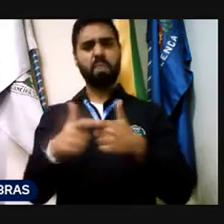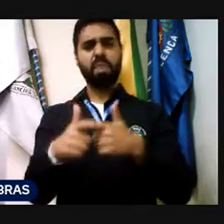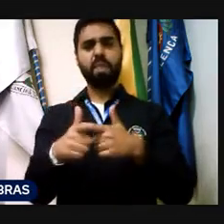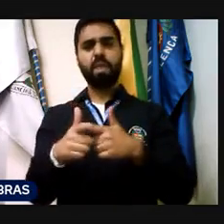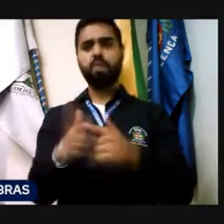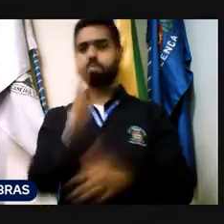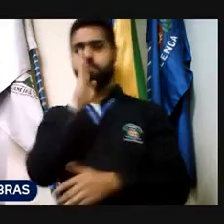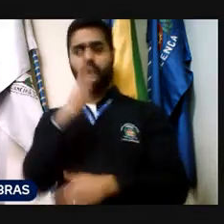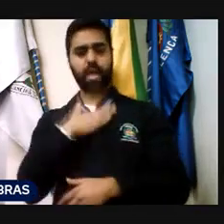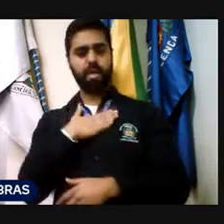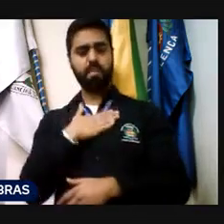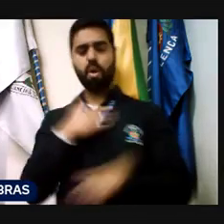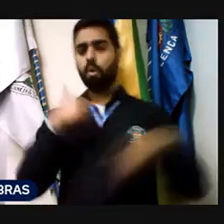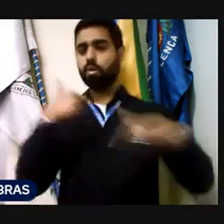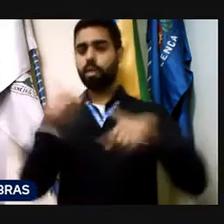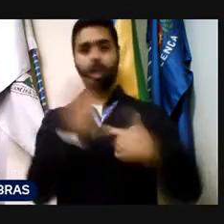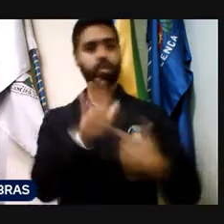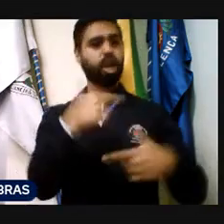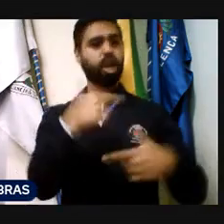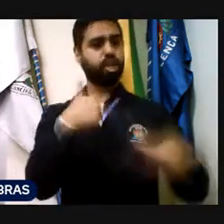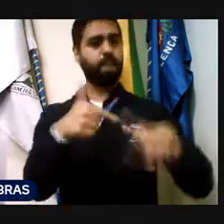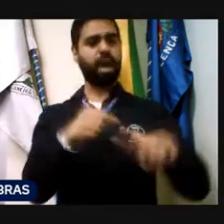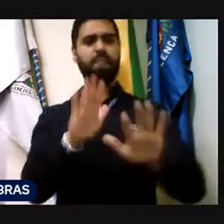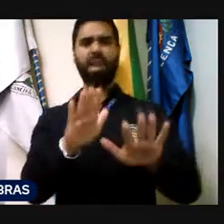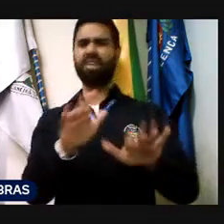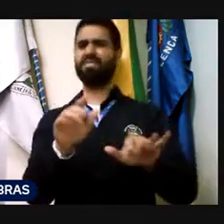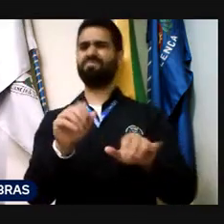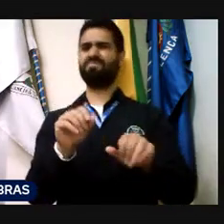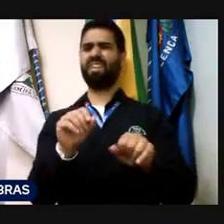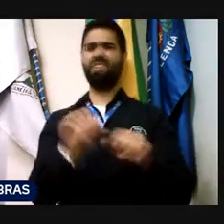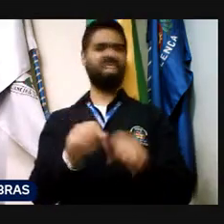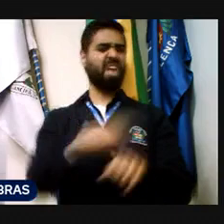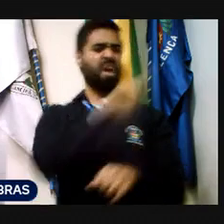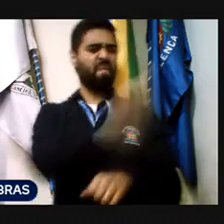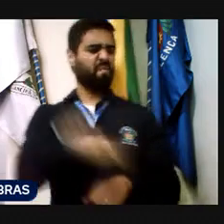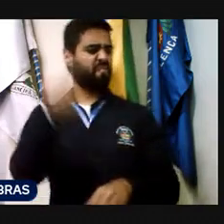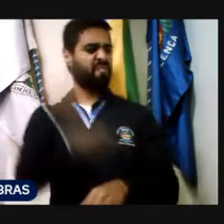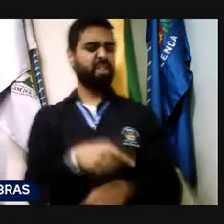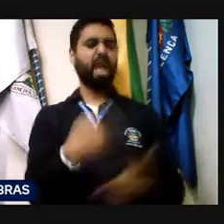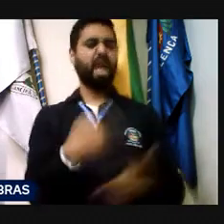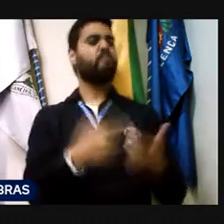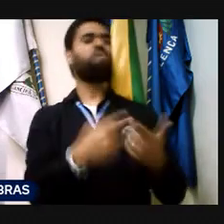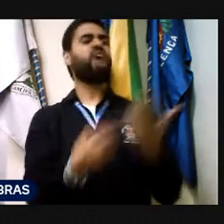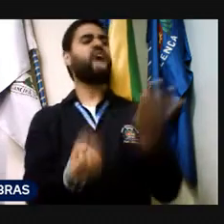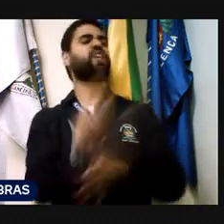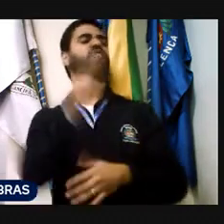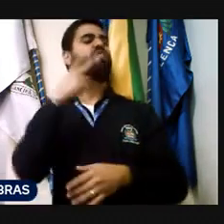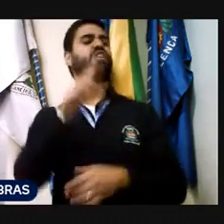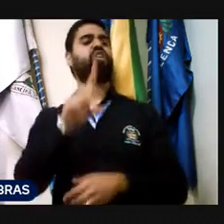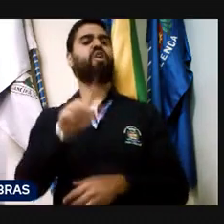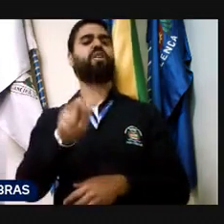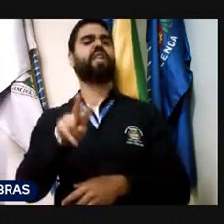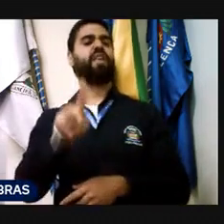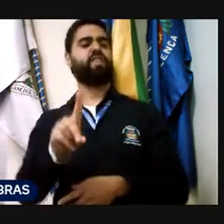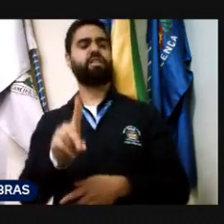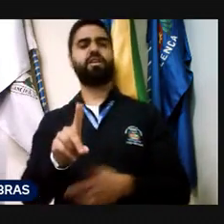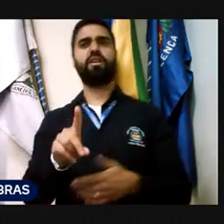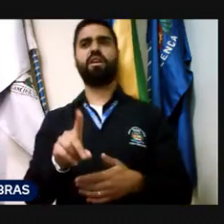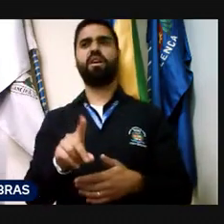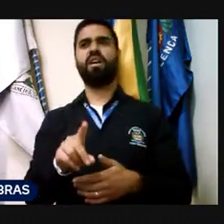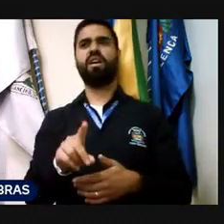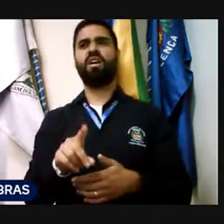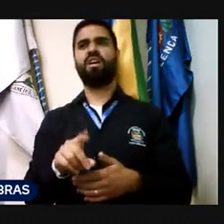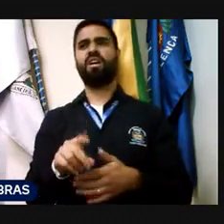trabalho. Mas não faz. Veta por revanchismo político. A cidade já não aguenta mais essa